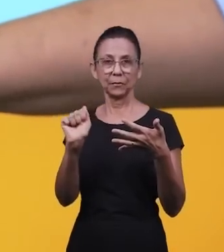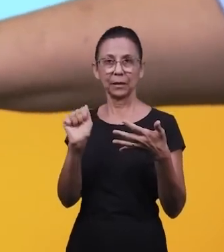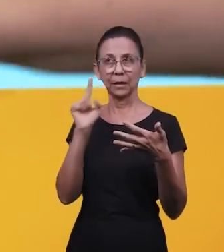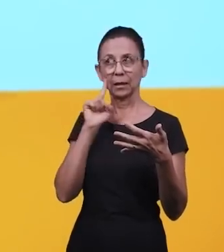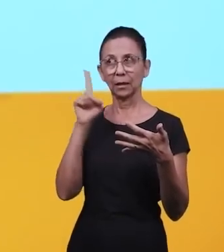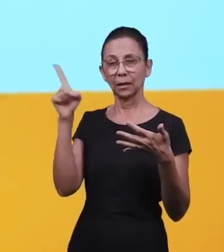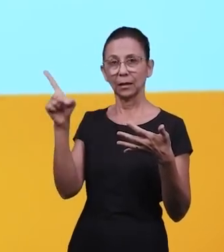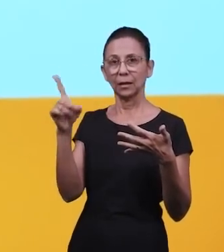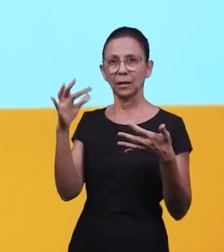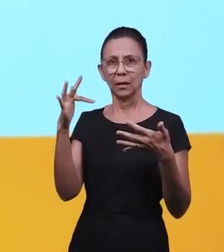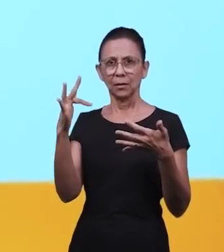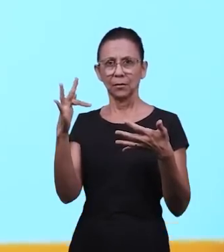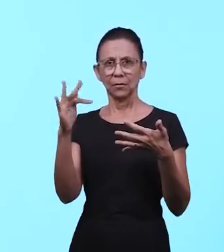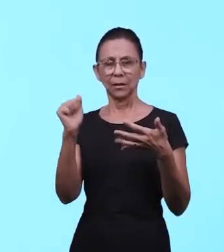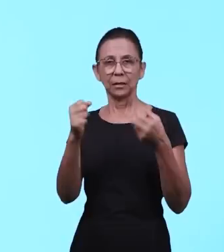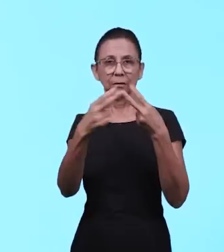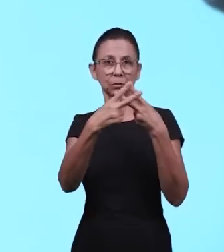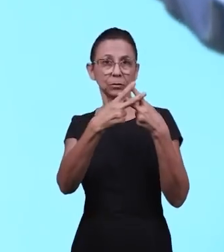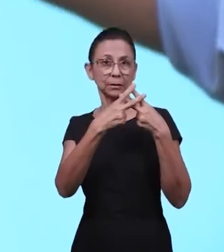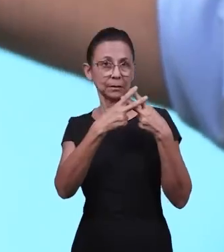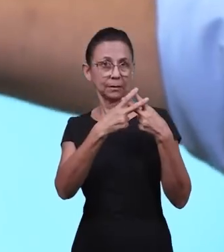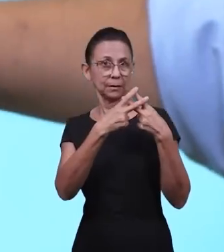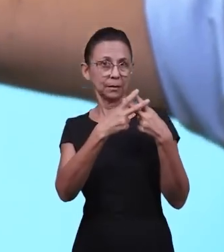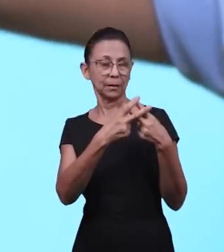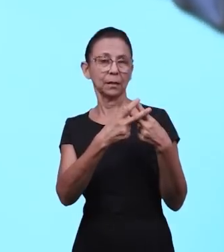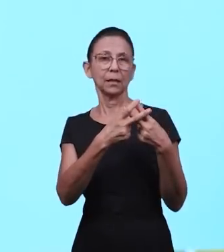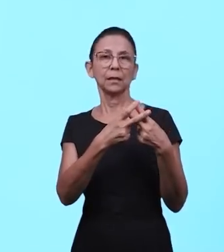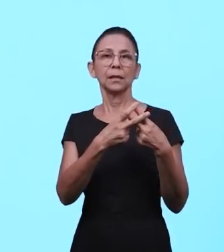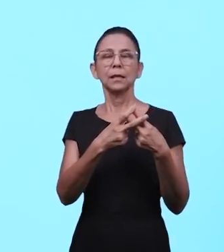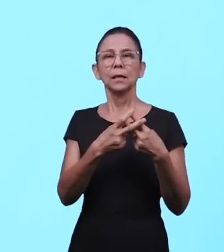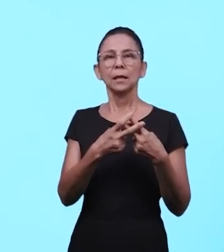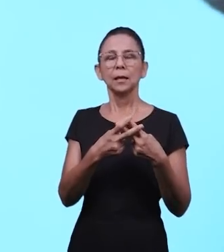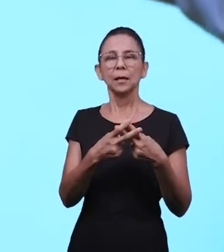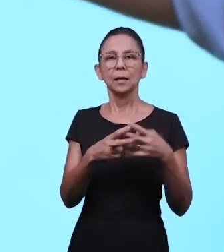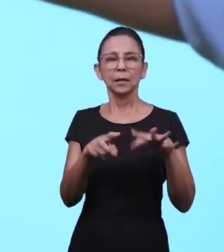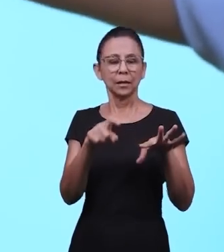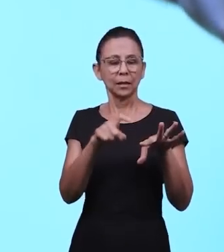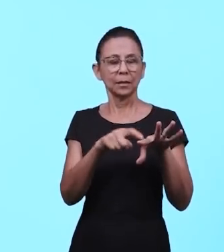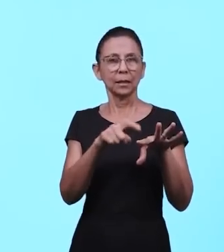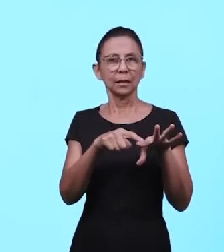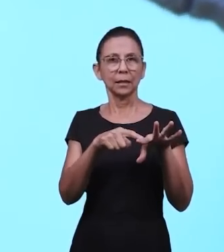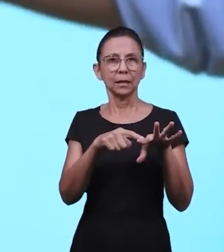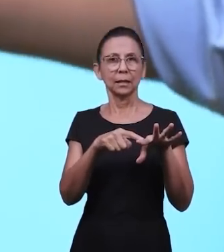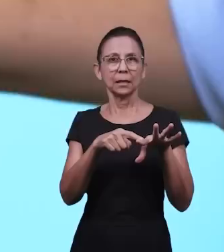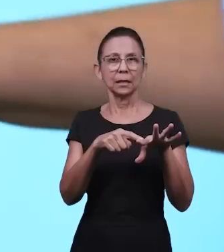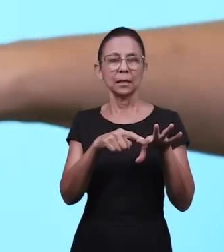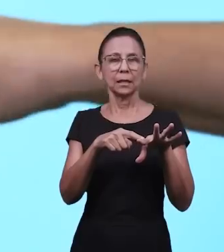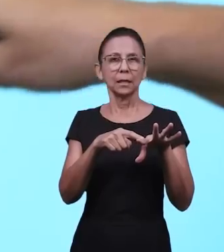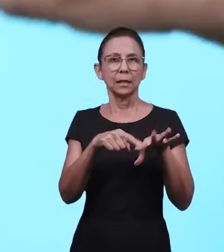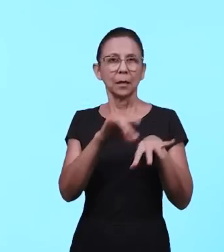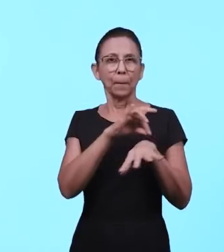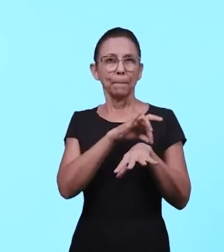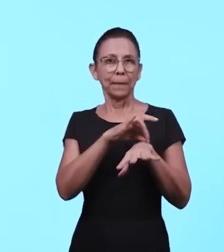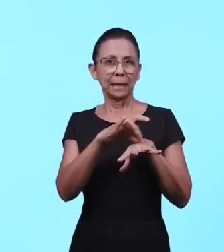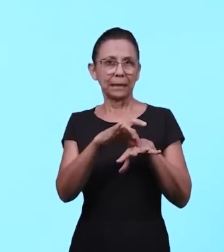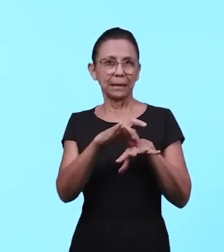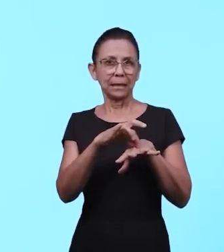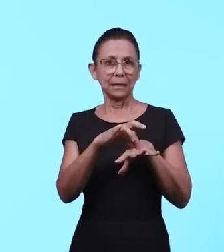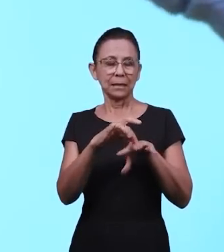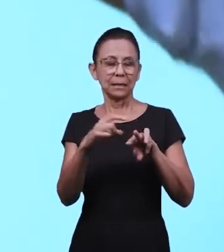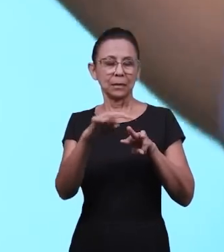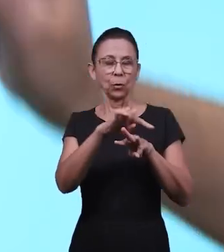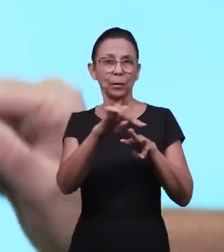Fá, Fá sustenido, que é uma tecla pretinha, do grupo das três